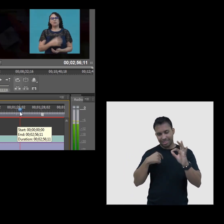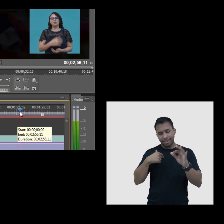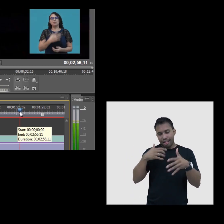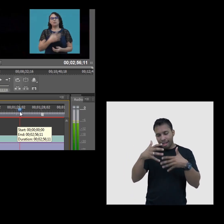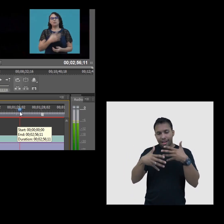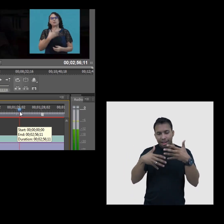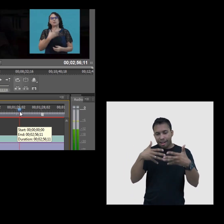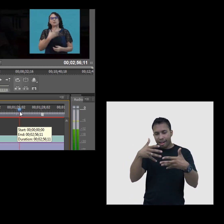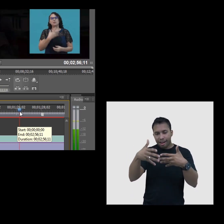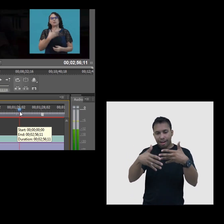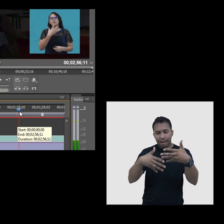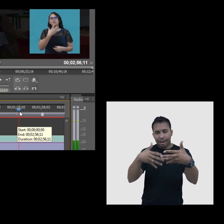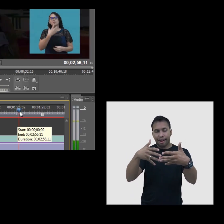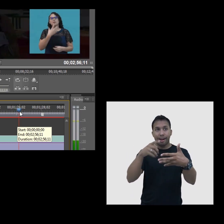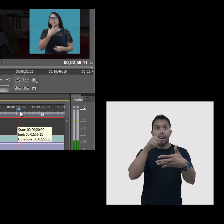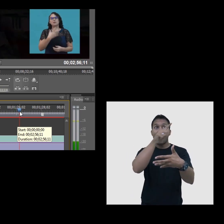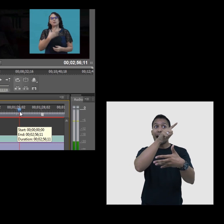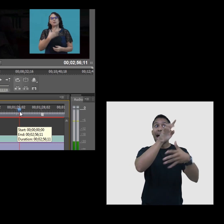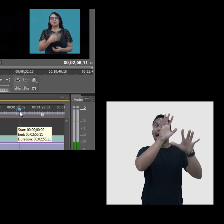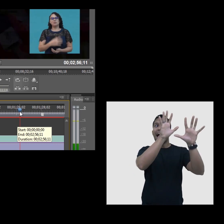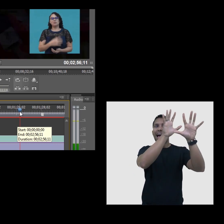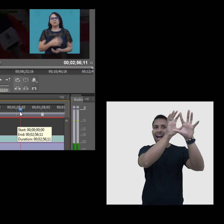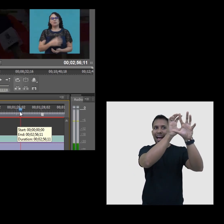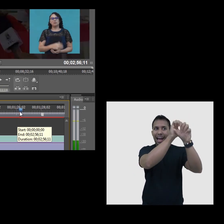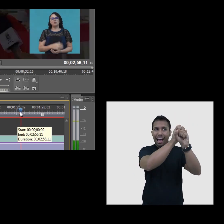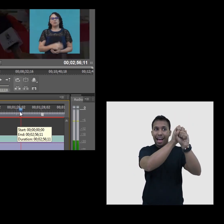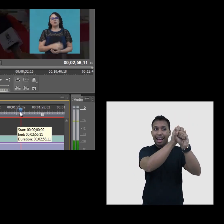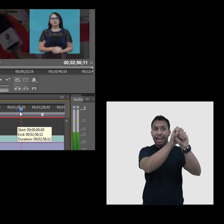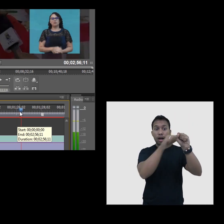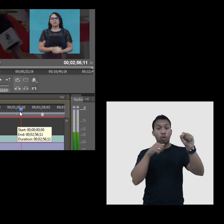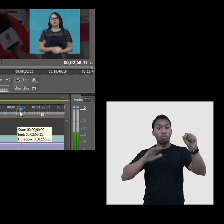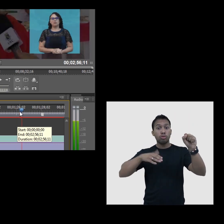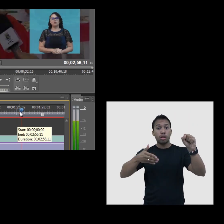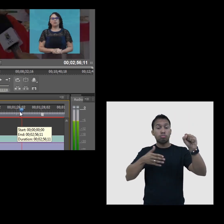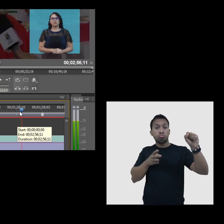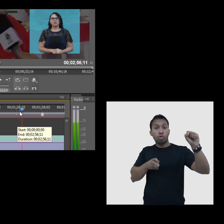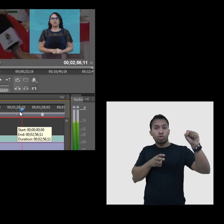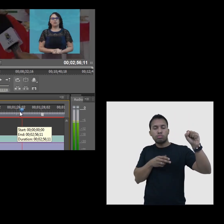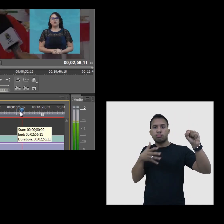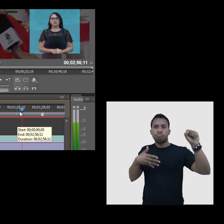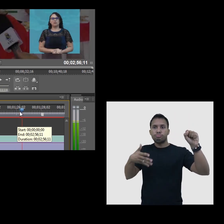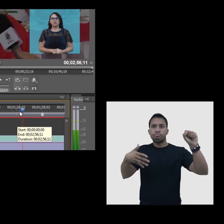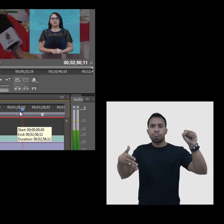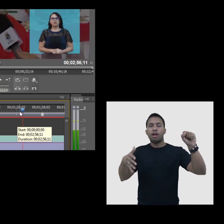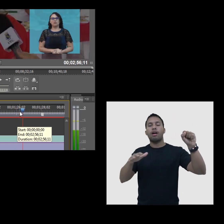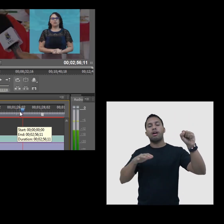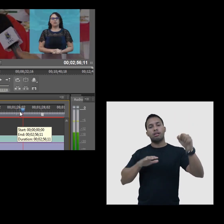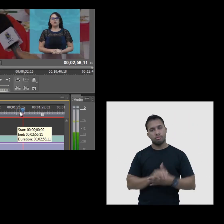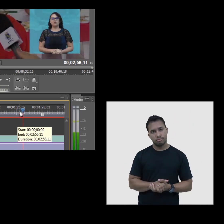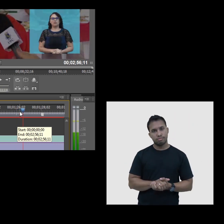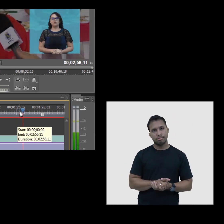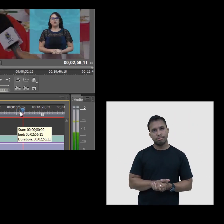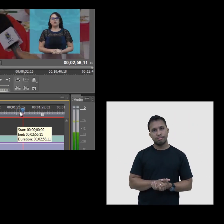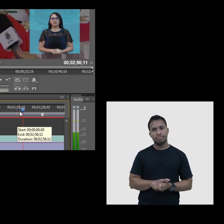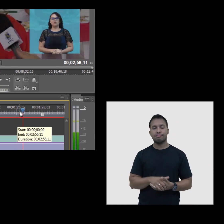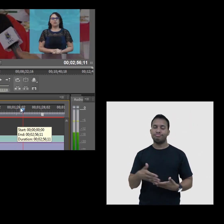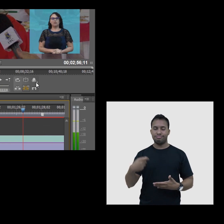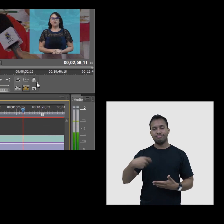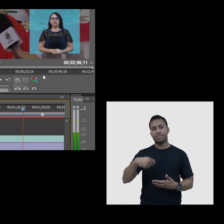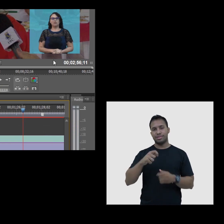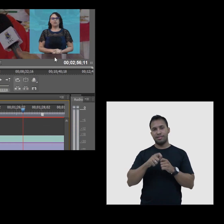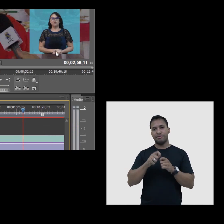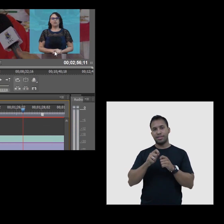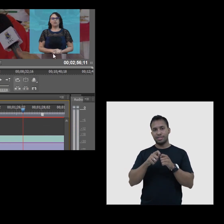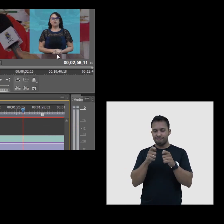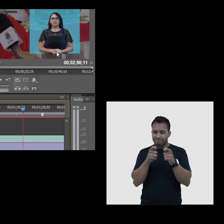intérprete termina essa frase um pouco após a tela preta, né? Então a gente vai ter que fazer o ajuste